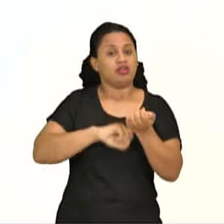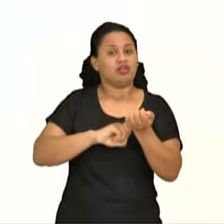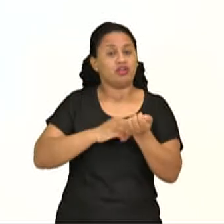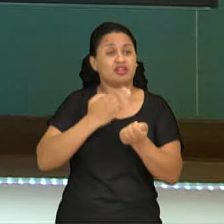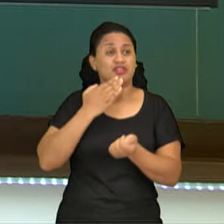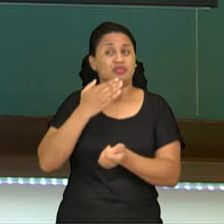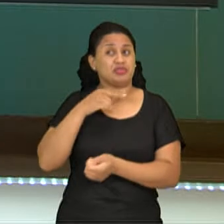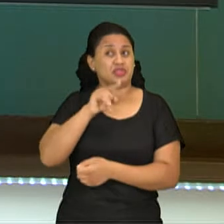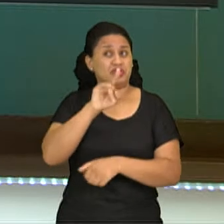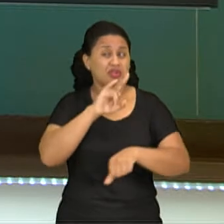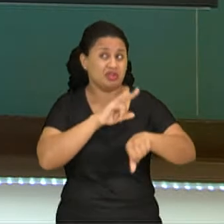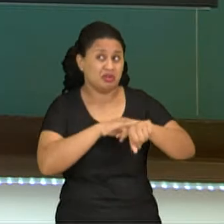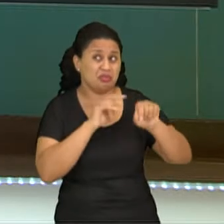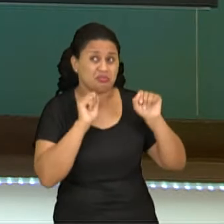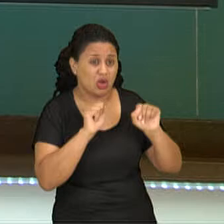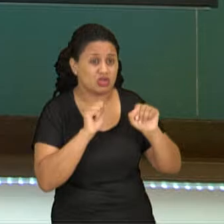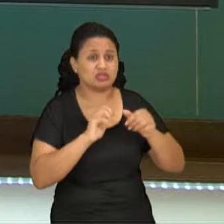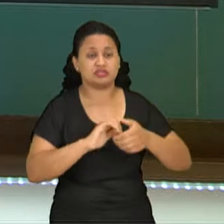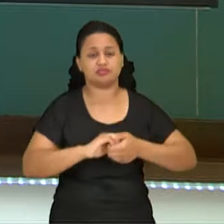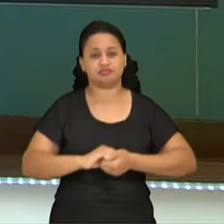pedir para ir ao banheiro.